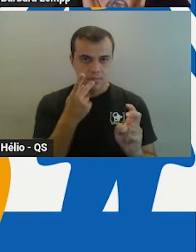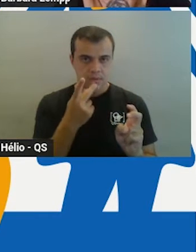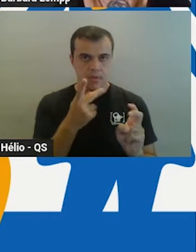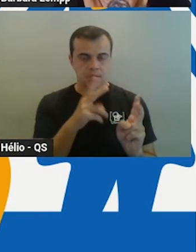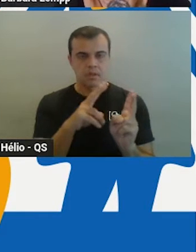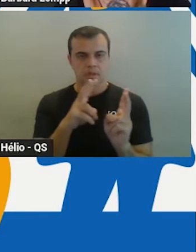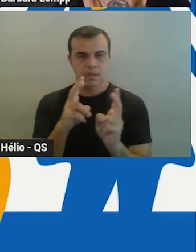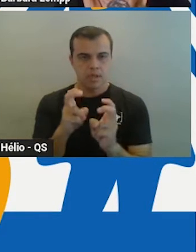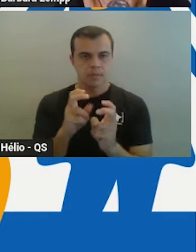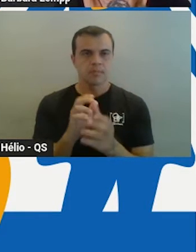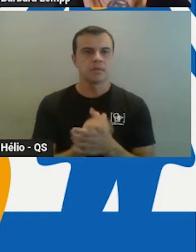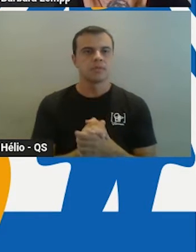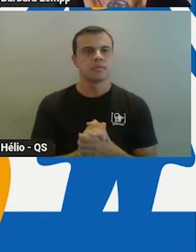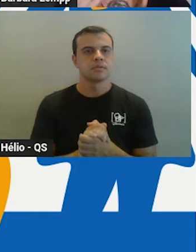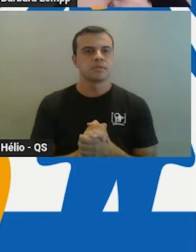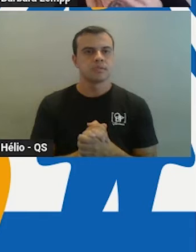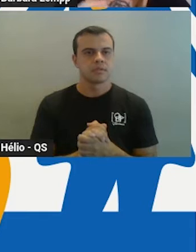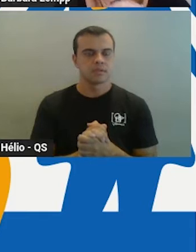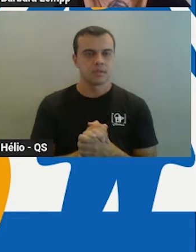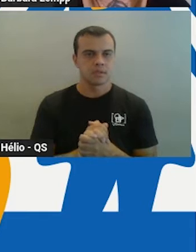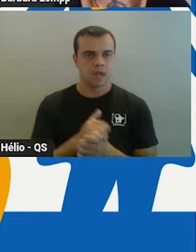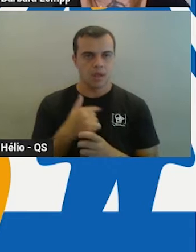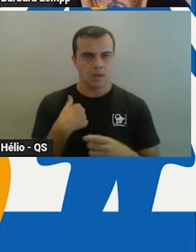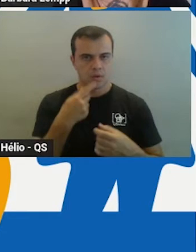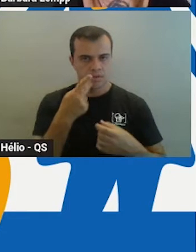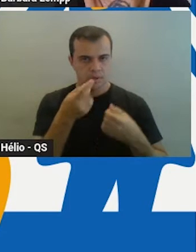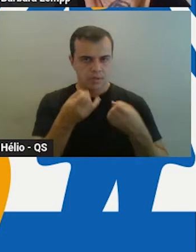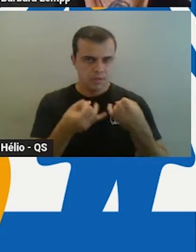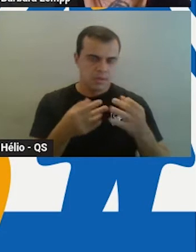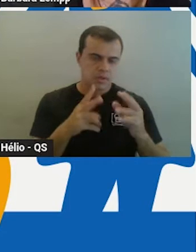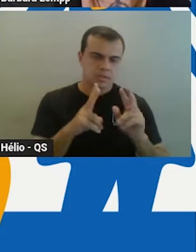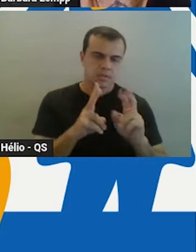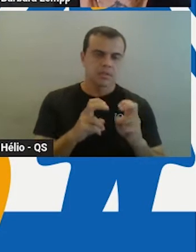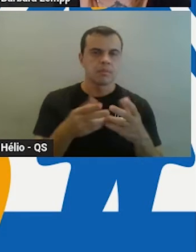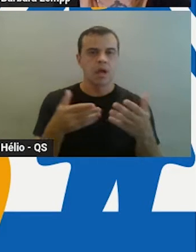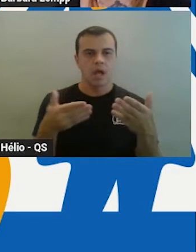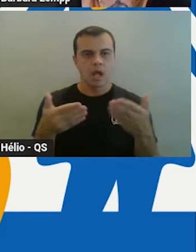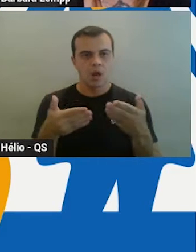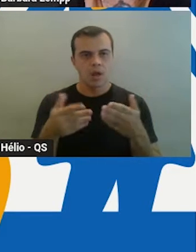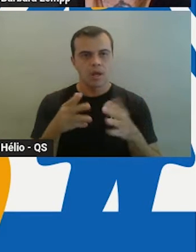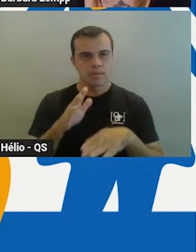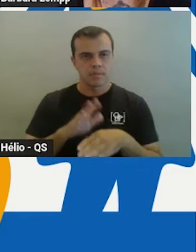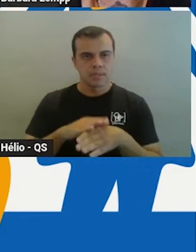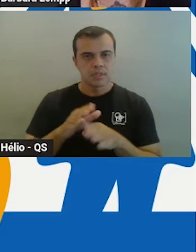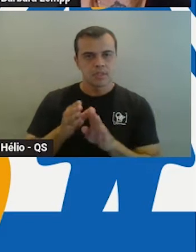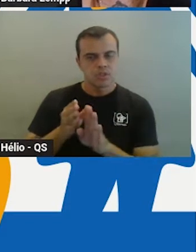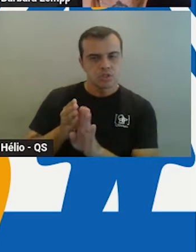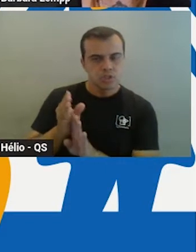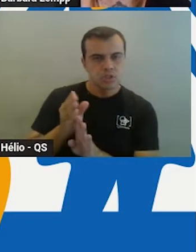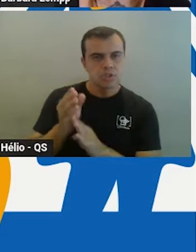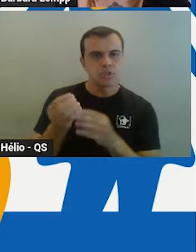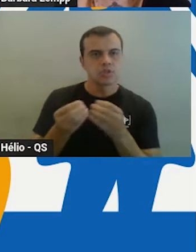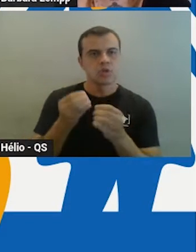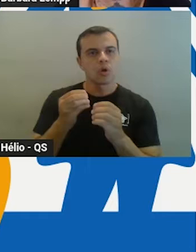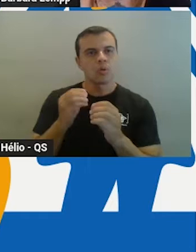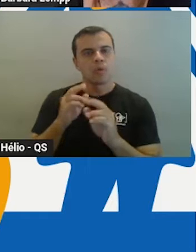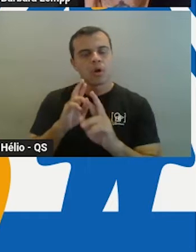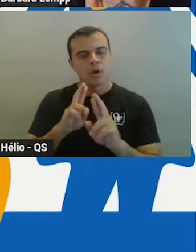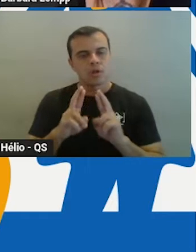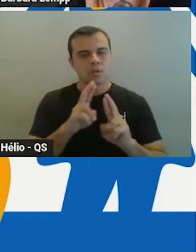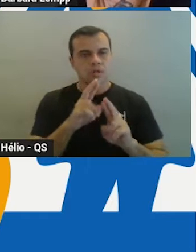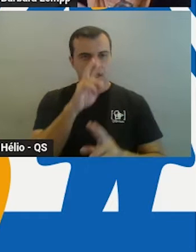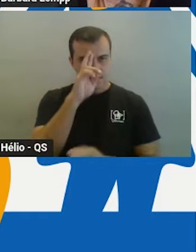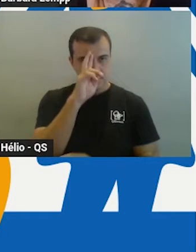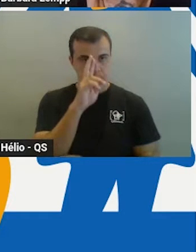temas que fui falando um pouquinho sobre, e agora é um pouquinho mais sobre dicas de como ter uma convivência